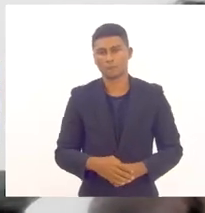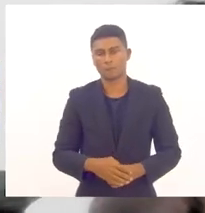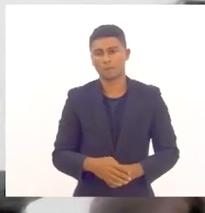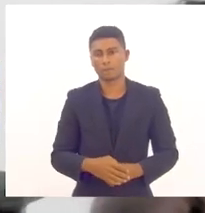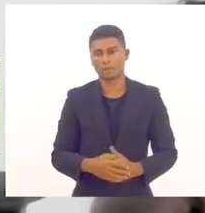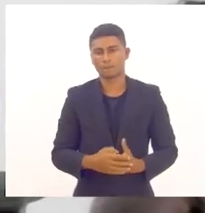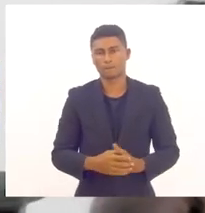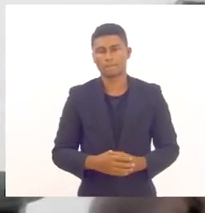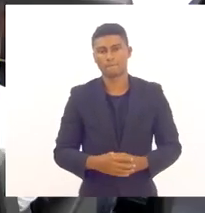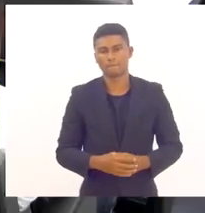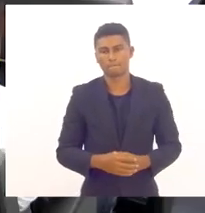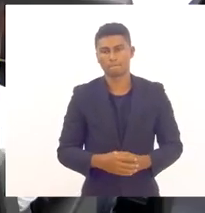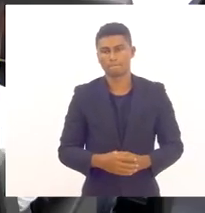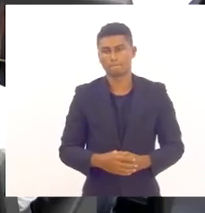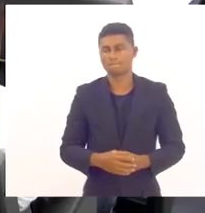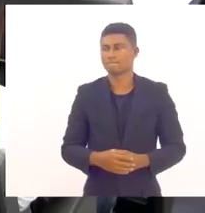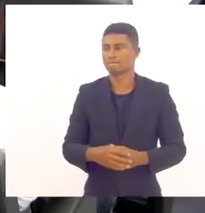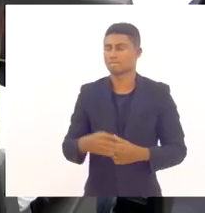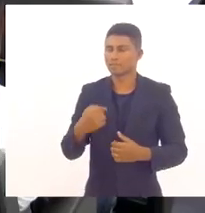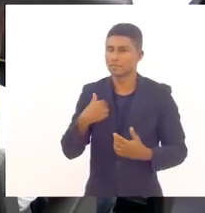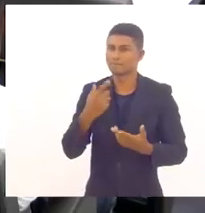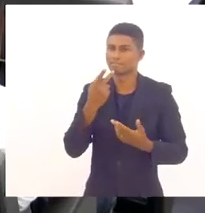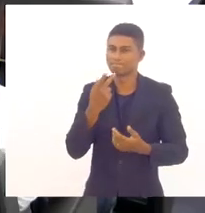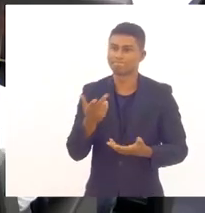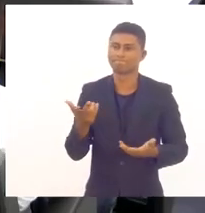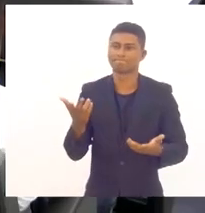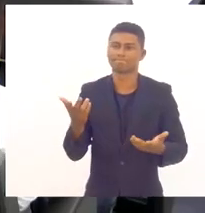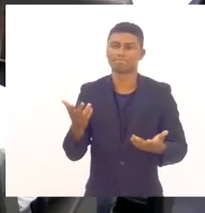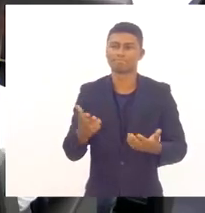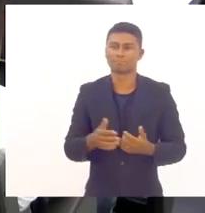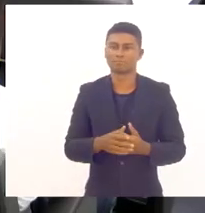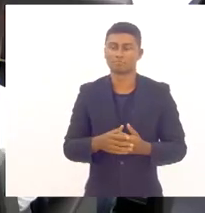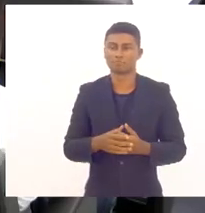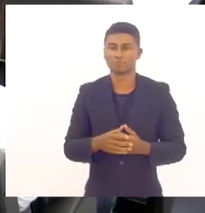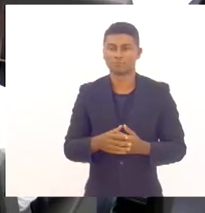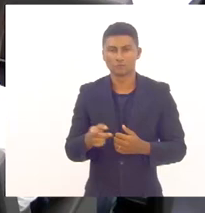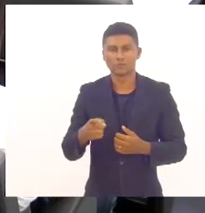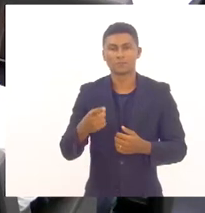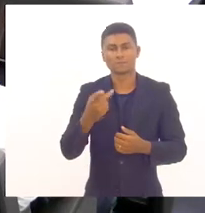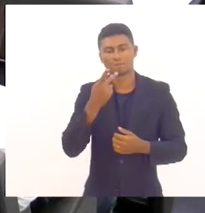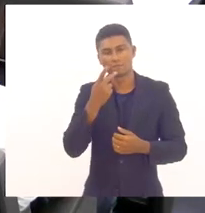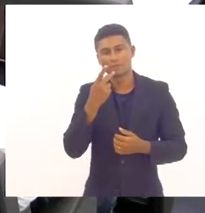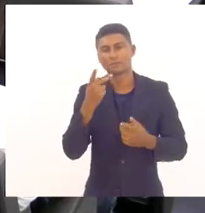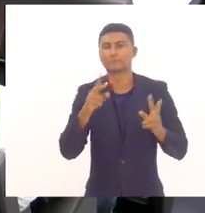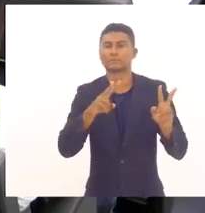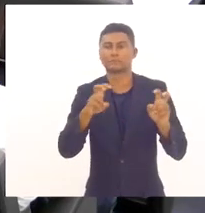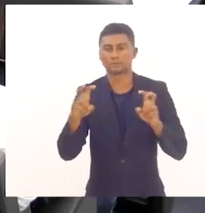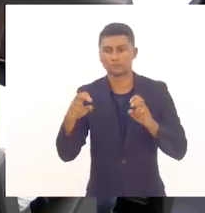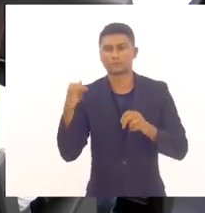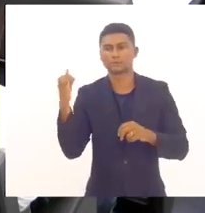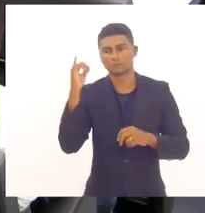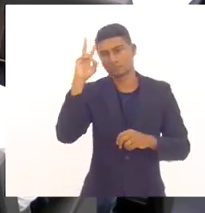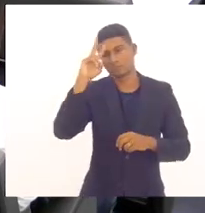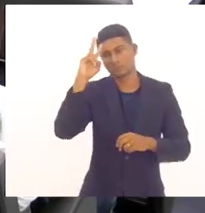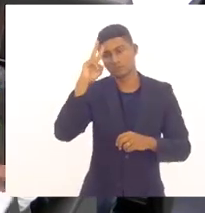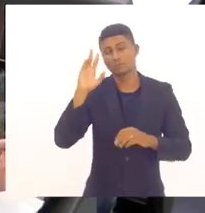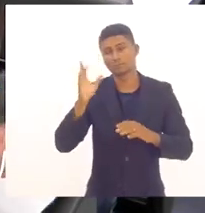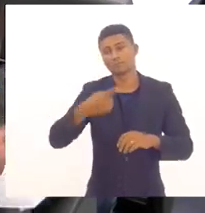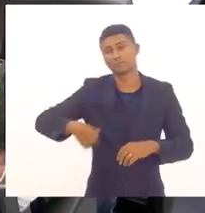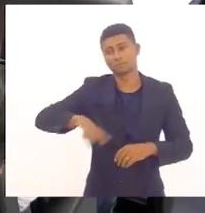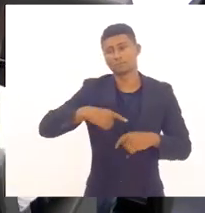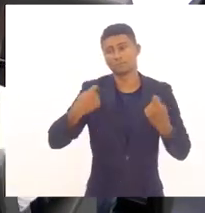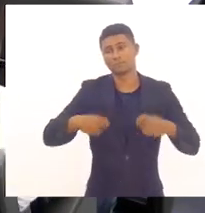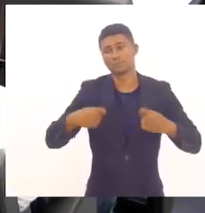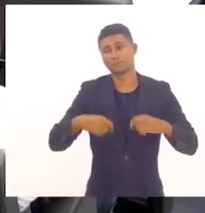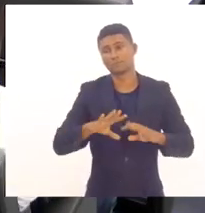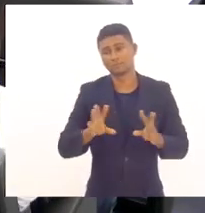tenho... Fico até sem jeito de lhe dizer que está falando coisas tão relevantes e resgatando a história, mas a gente tem que... Dá